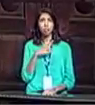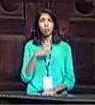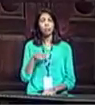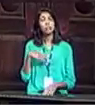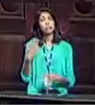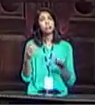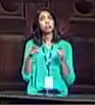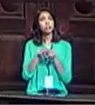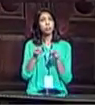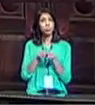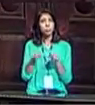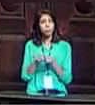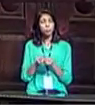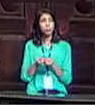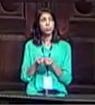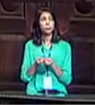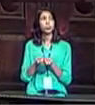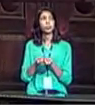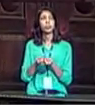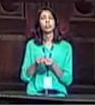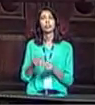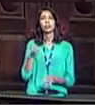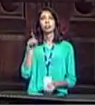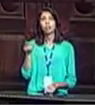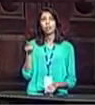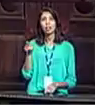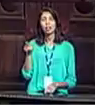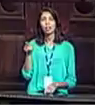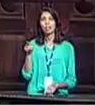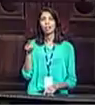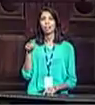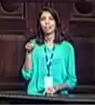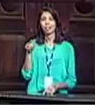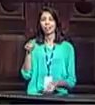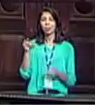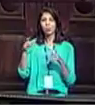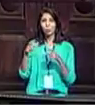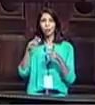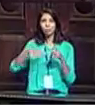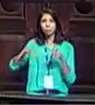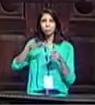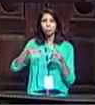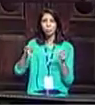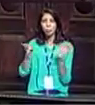Aliás, o Departamento de Trânsito do Estado do Rio de Janeiro,